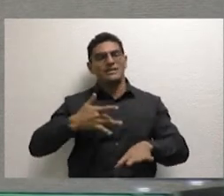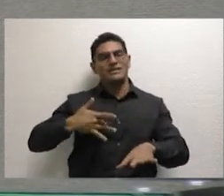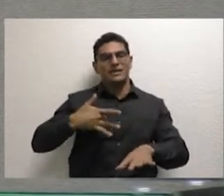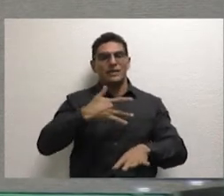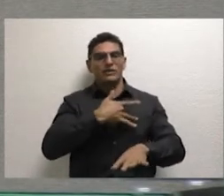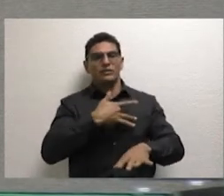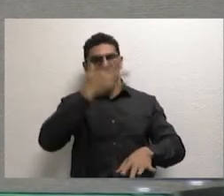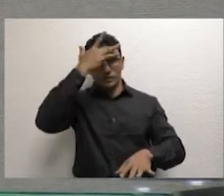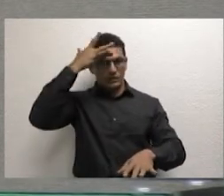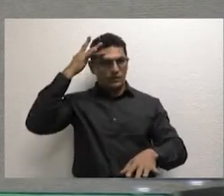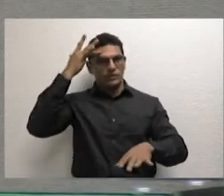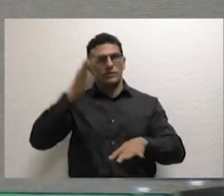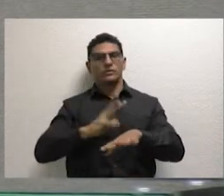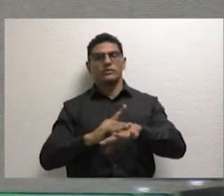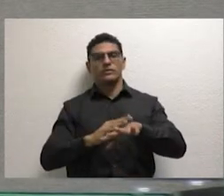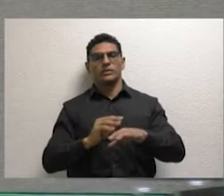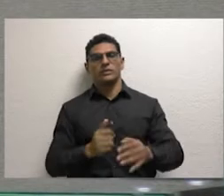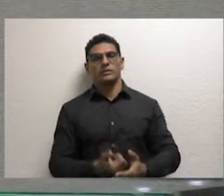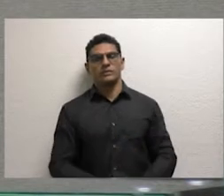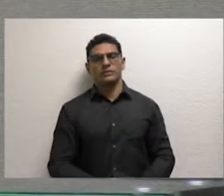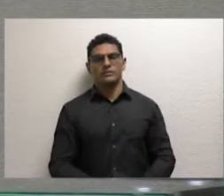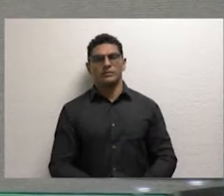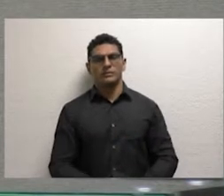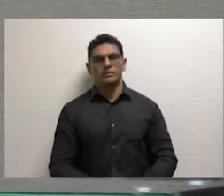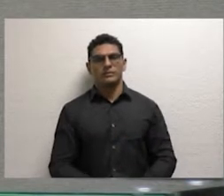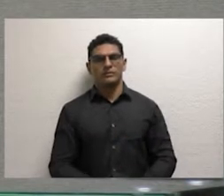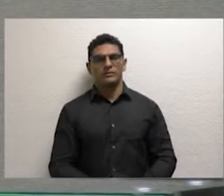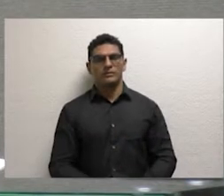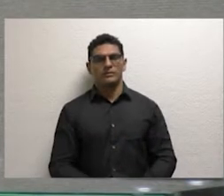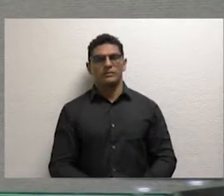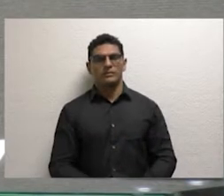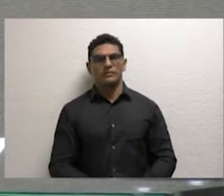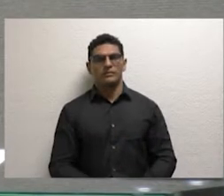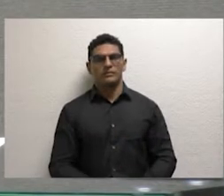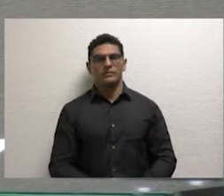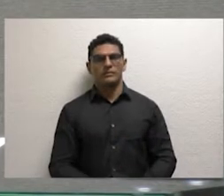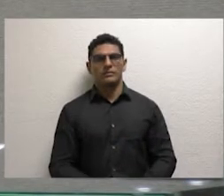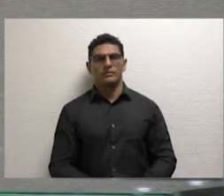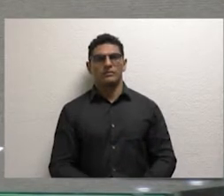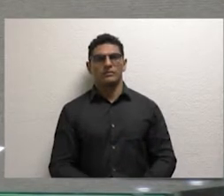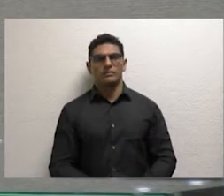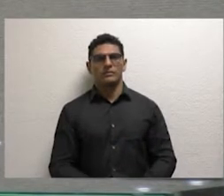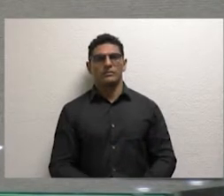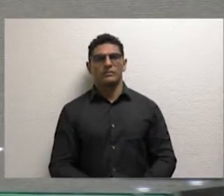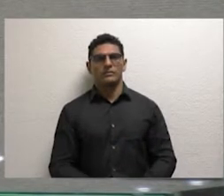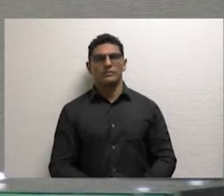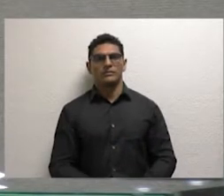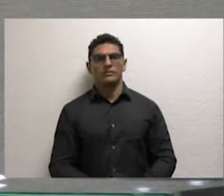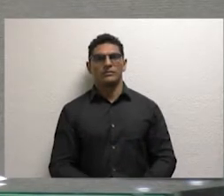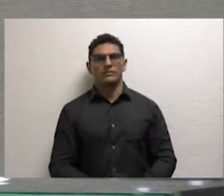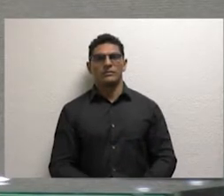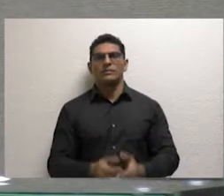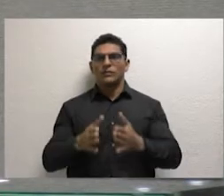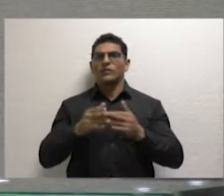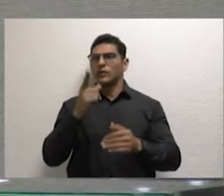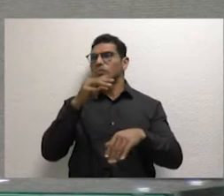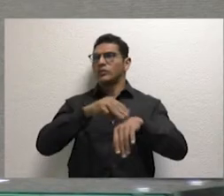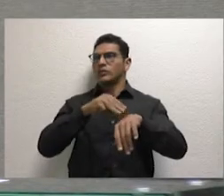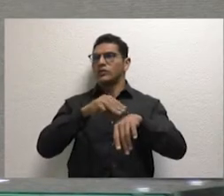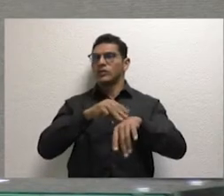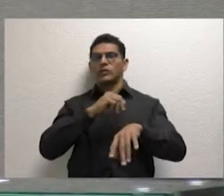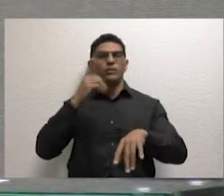favor mais um minuto para deputado doutor Gomes